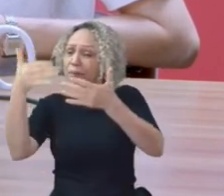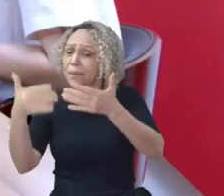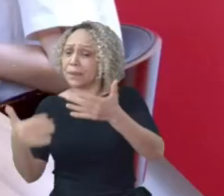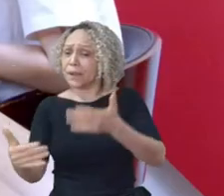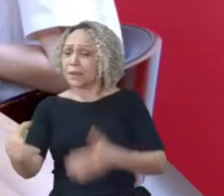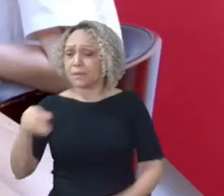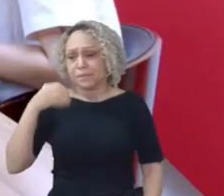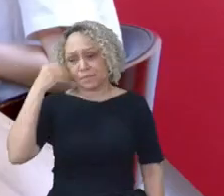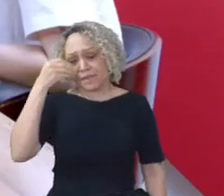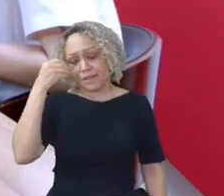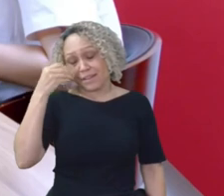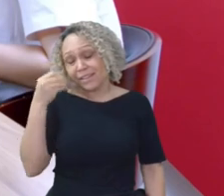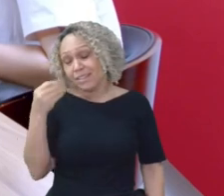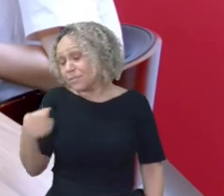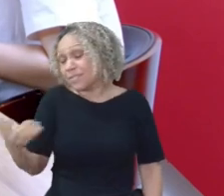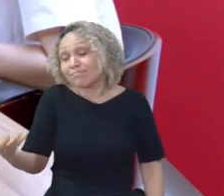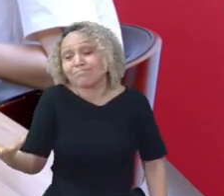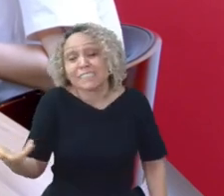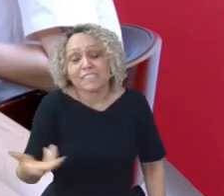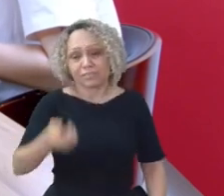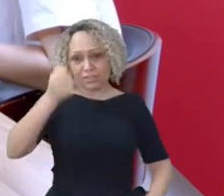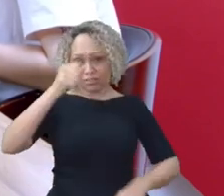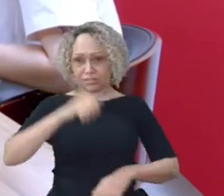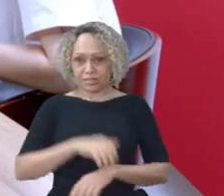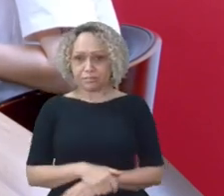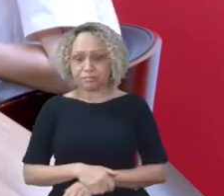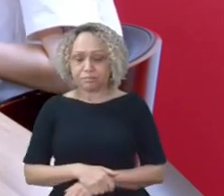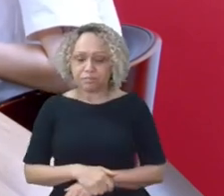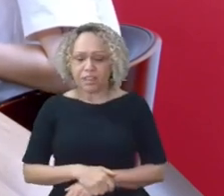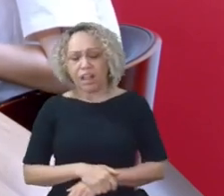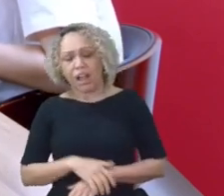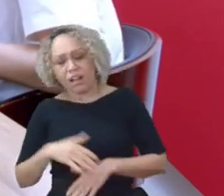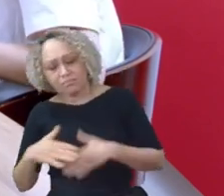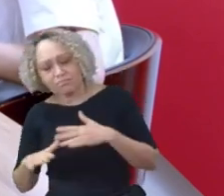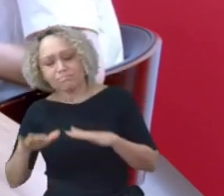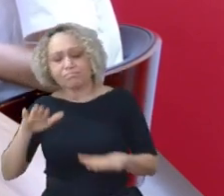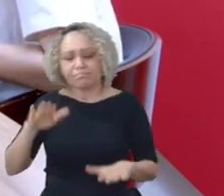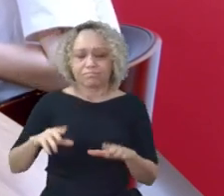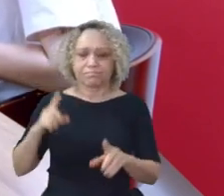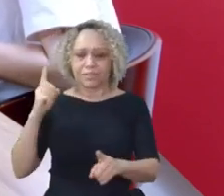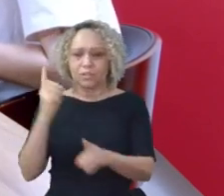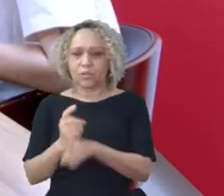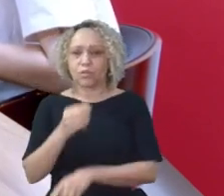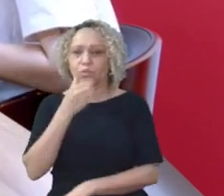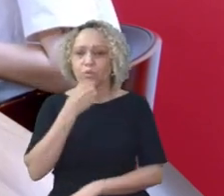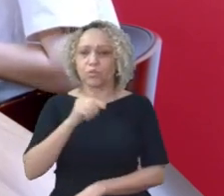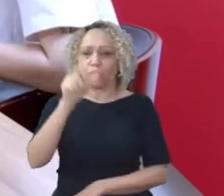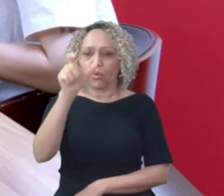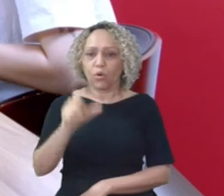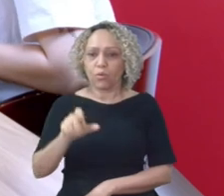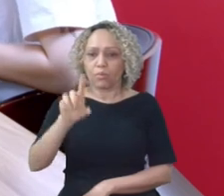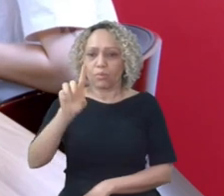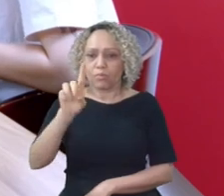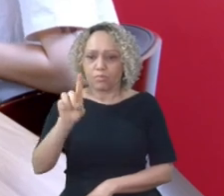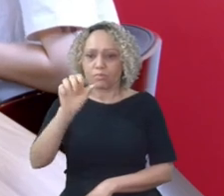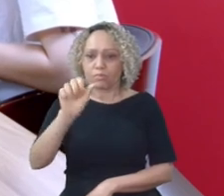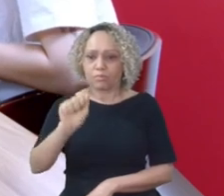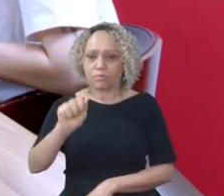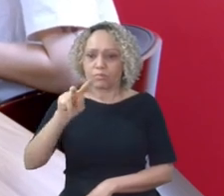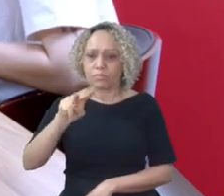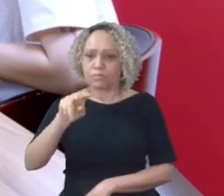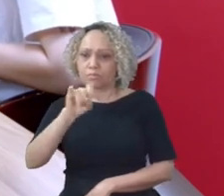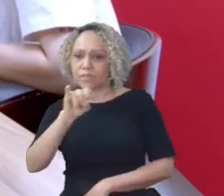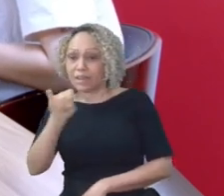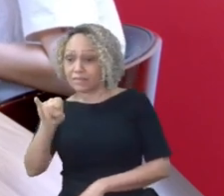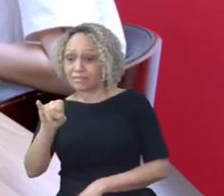Eu encontro o Davi, né, Copenhague, de vez em quando nos movimentos. Conheci ele. É sempre muito solícito, assim, dá para ter uma conversa Entrevistei